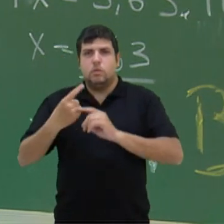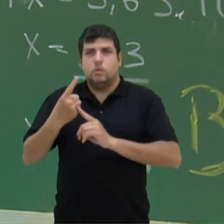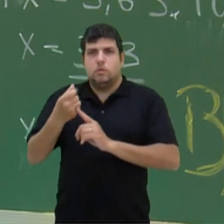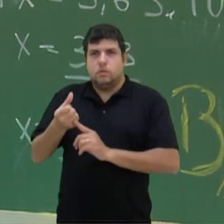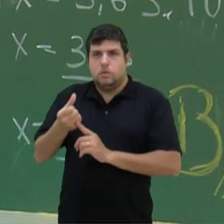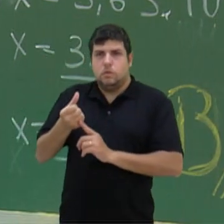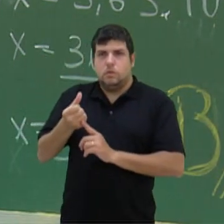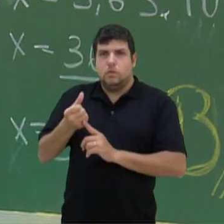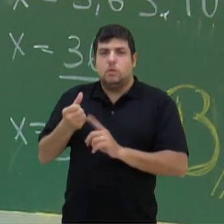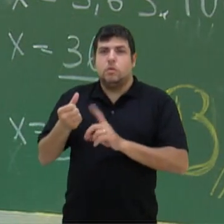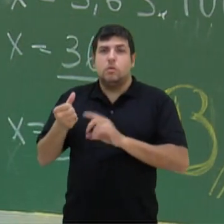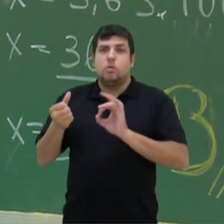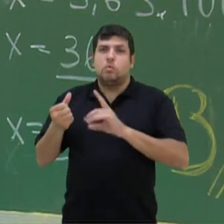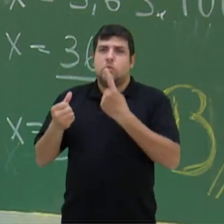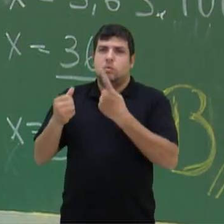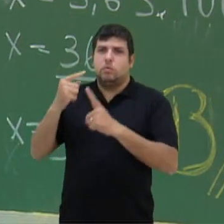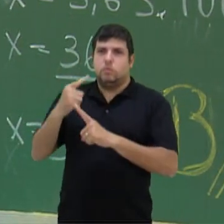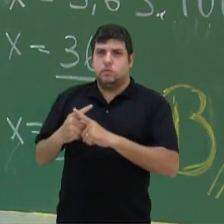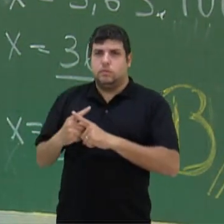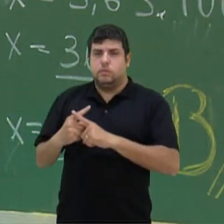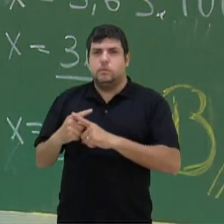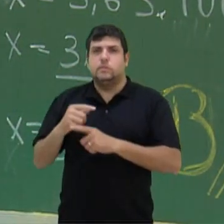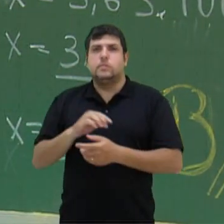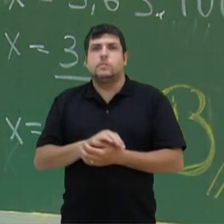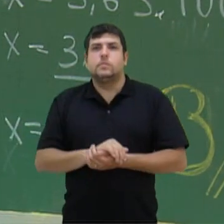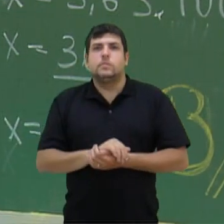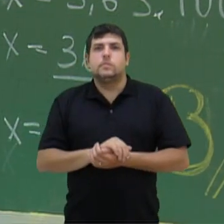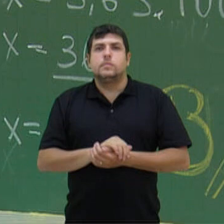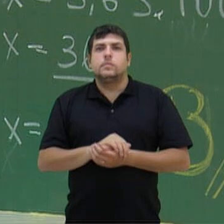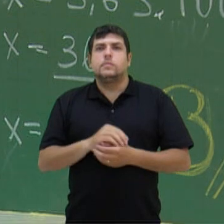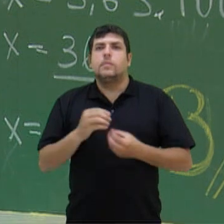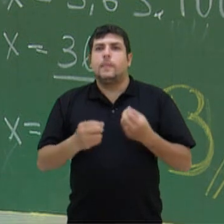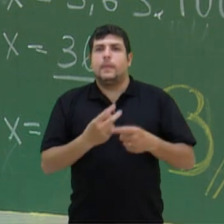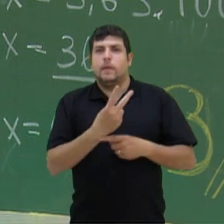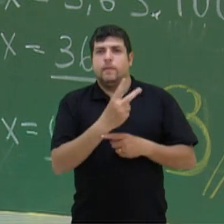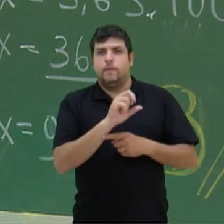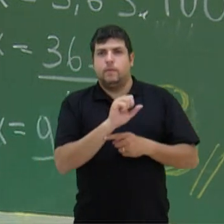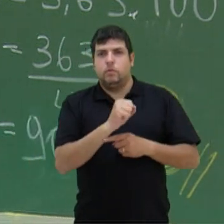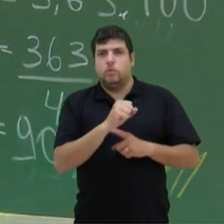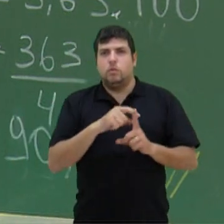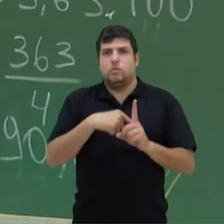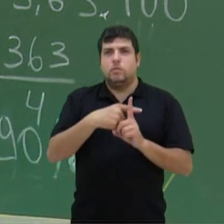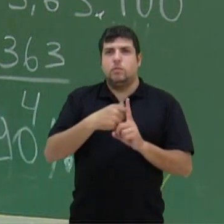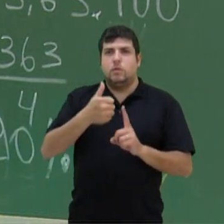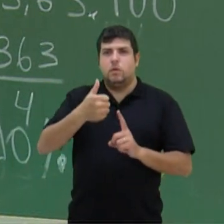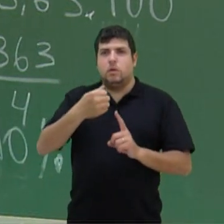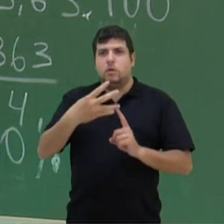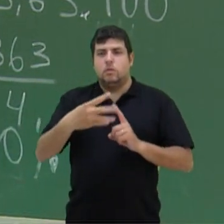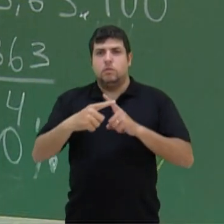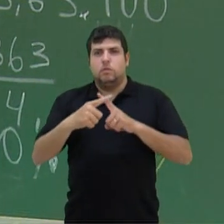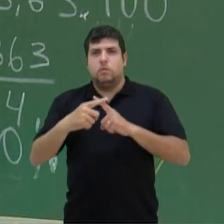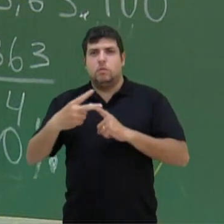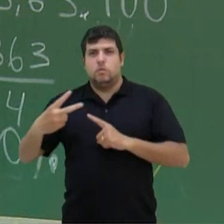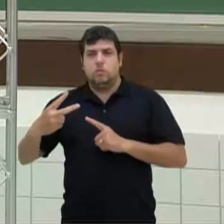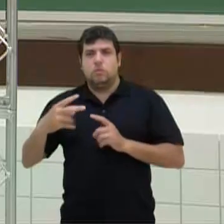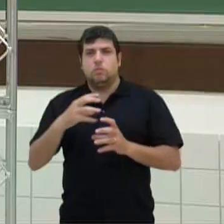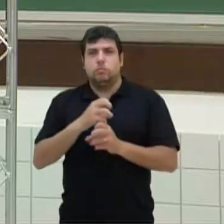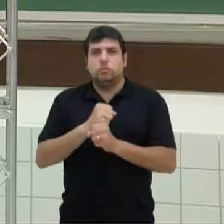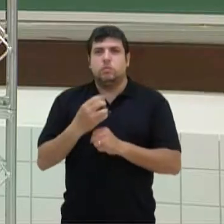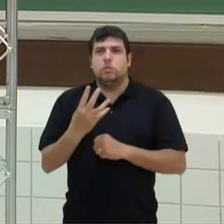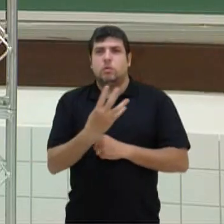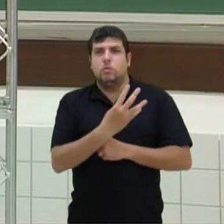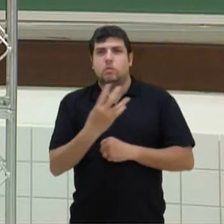aparece uma vez só. Tá? Então, a gente vai somar 28, que é 14 vezes 2, mais 16, 44 gramas por